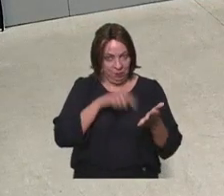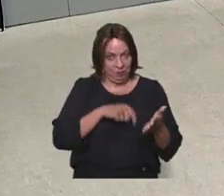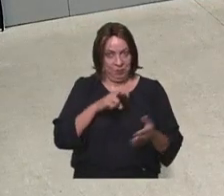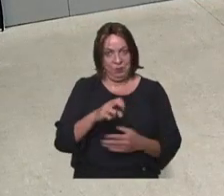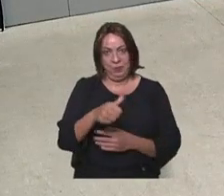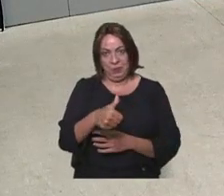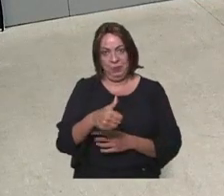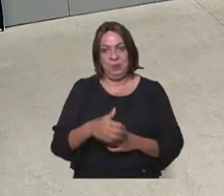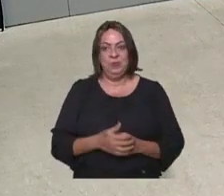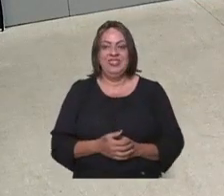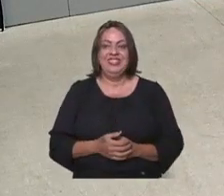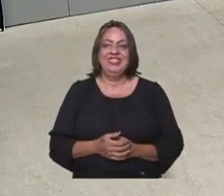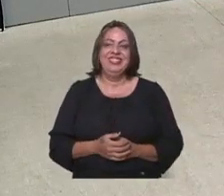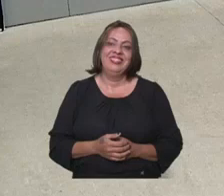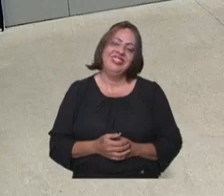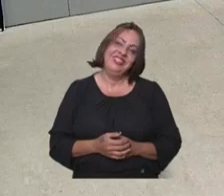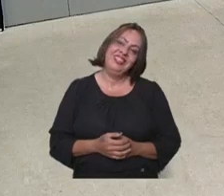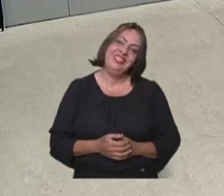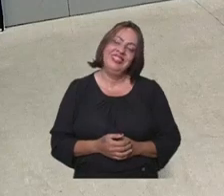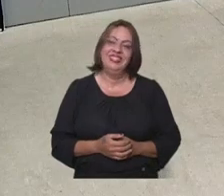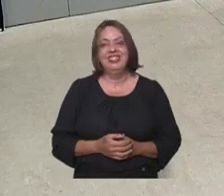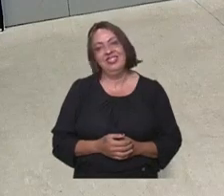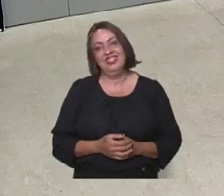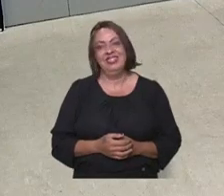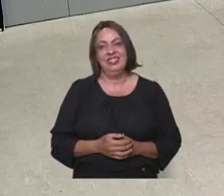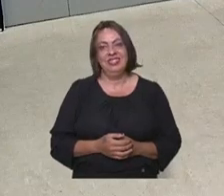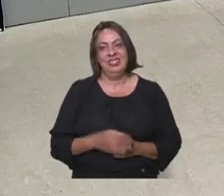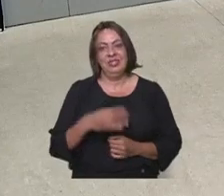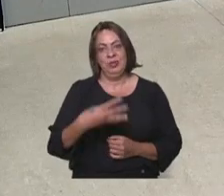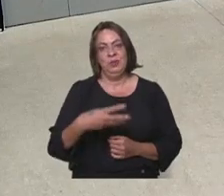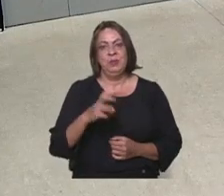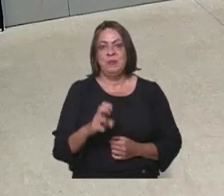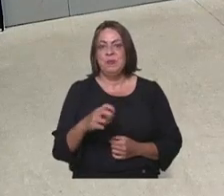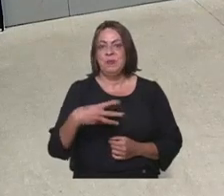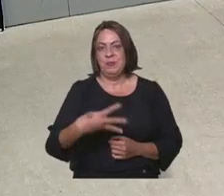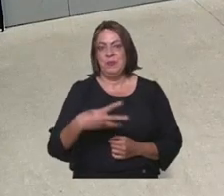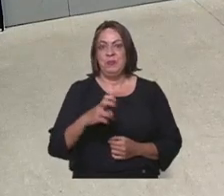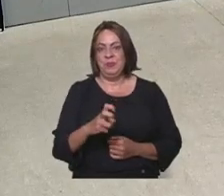51, 51 saiu, saiu agora também o 45,